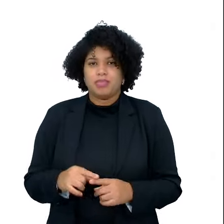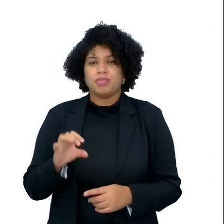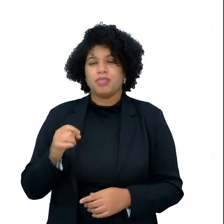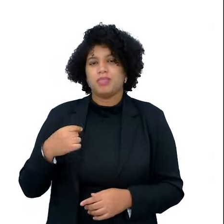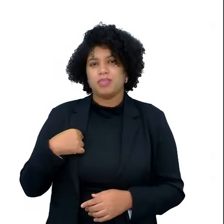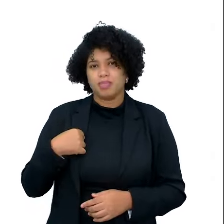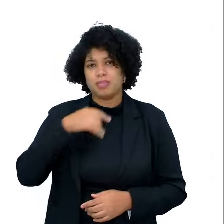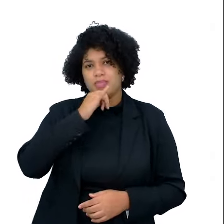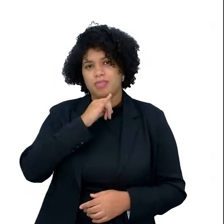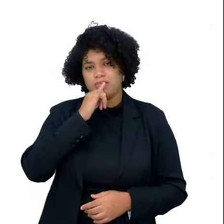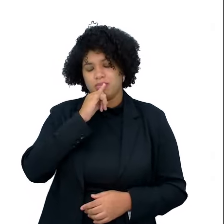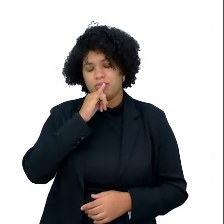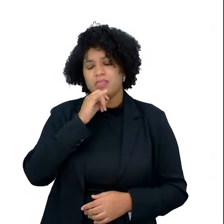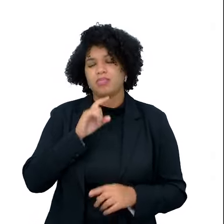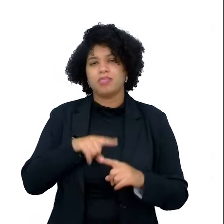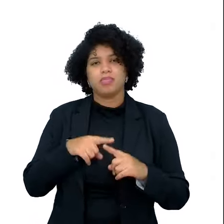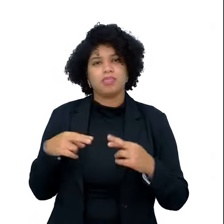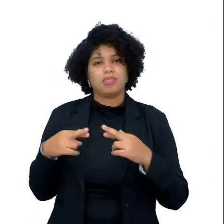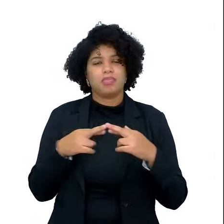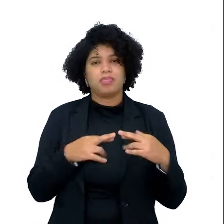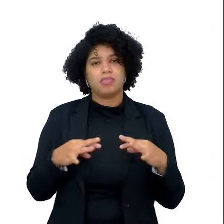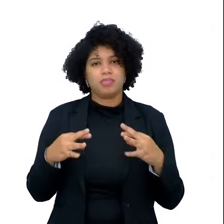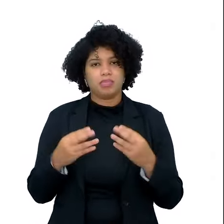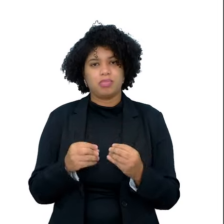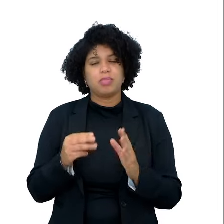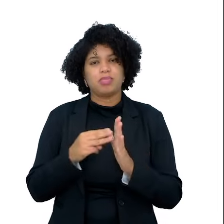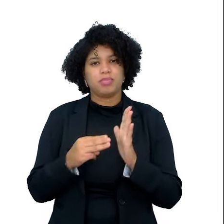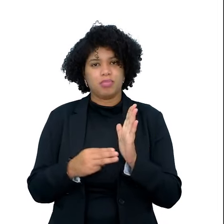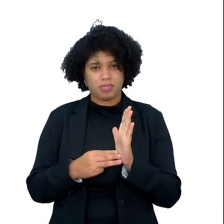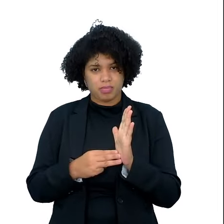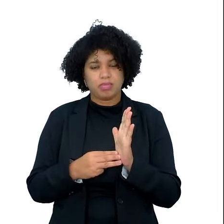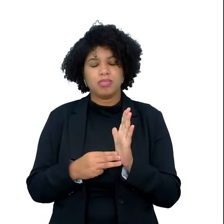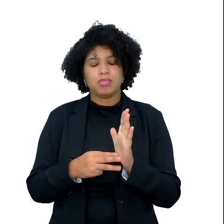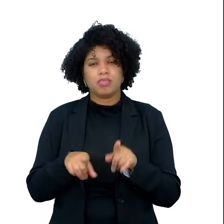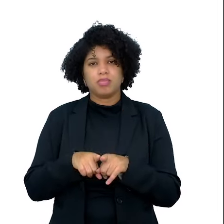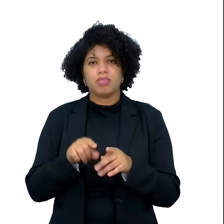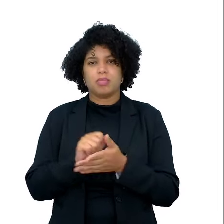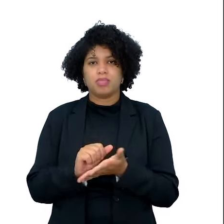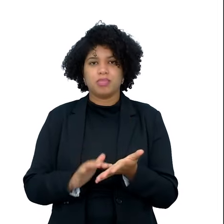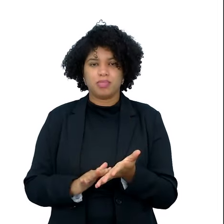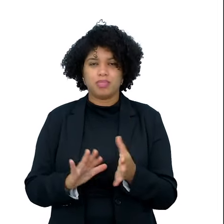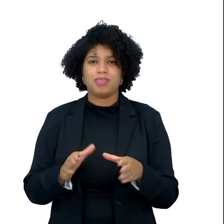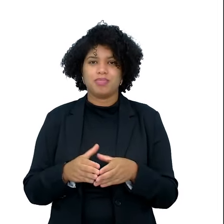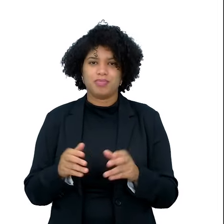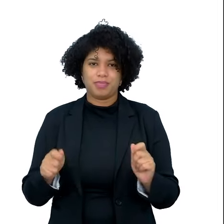eu tenho certeza que a rede toda tem exemplos de metodologias e atividades para esse fim.